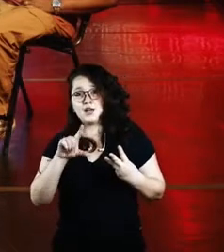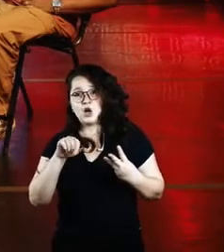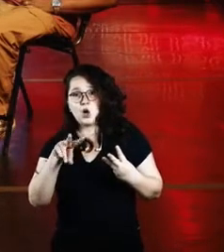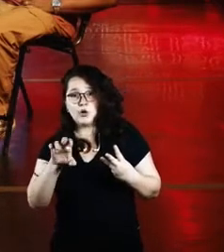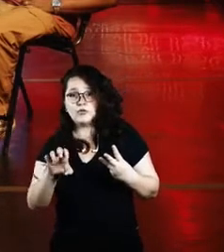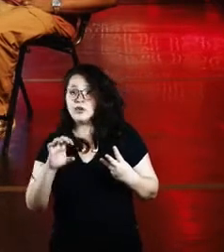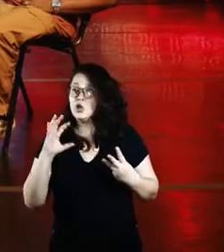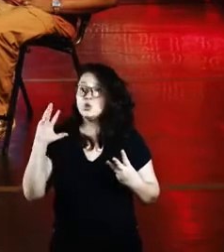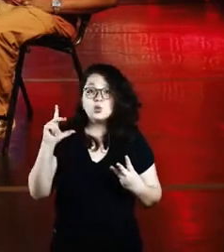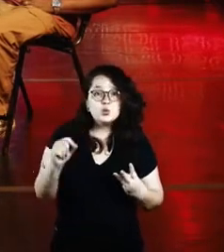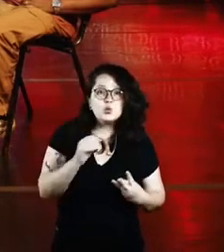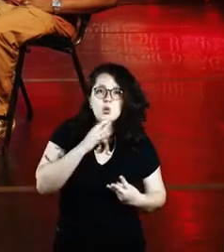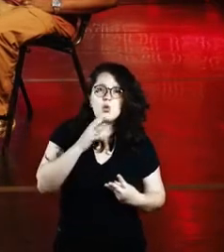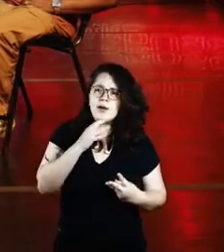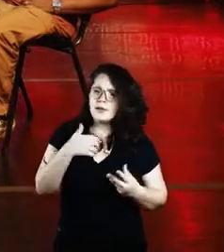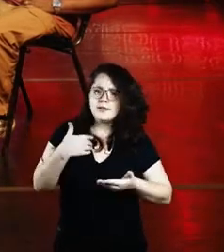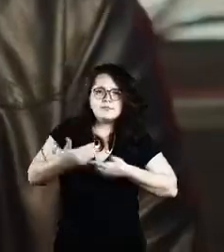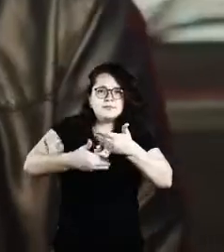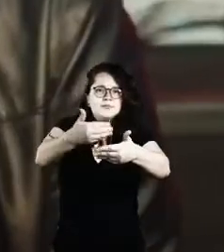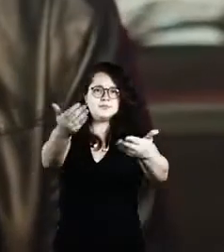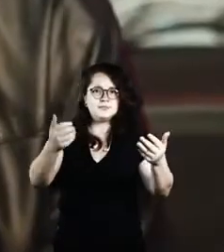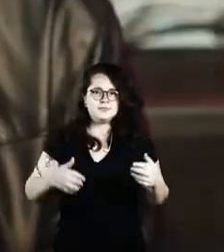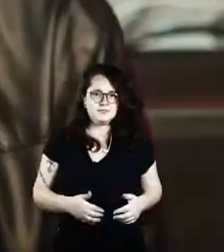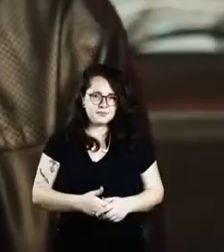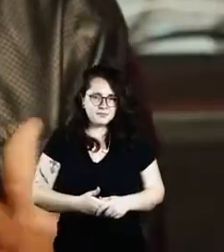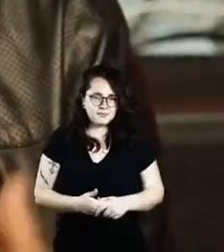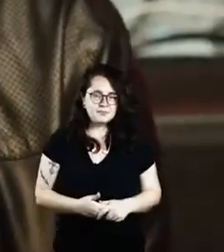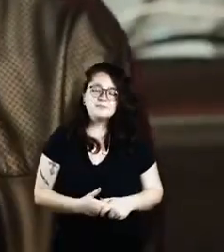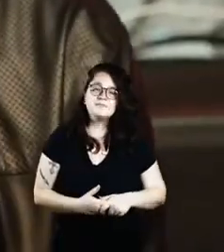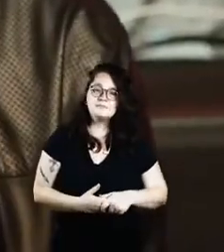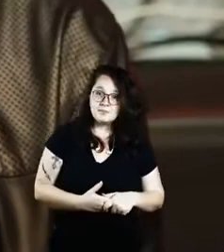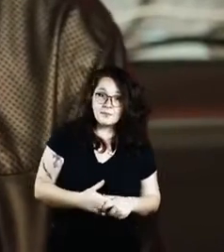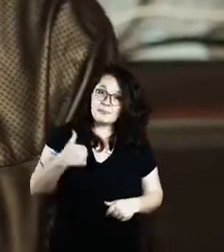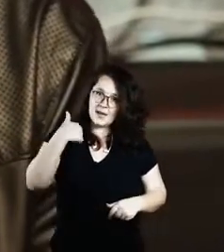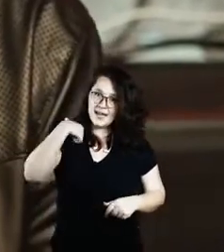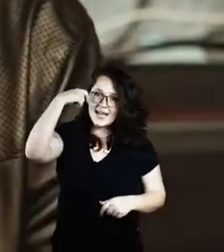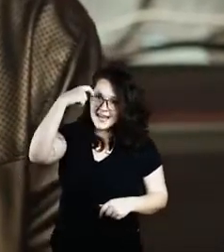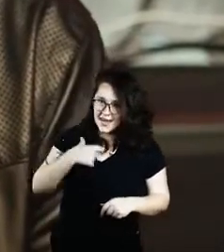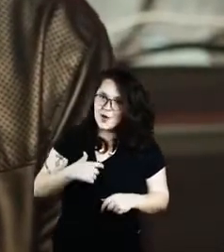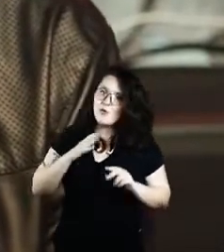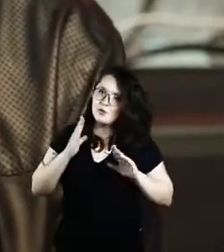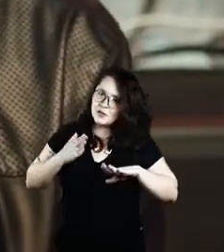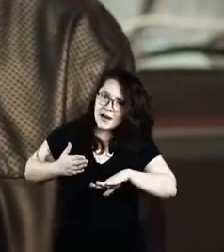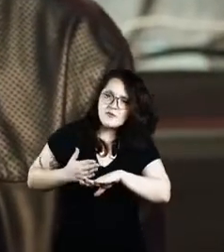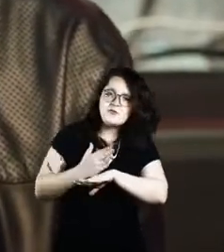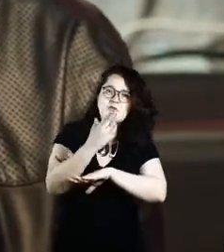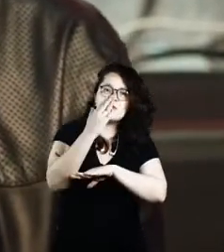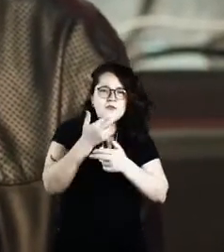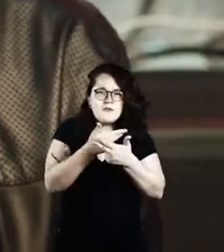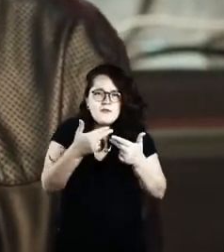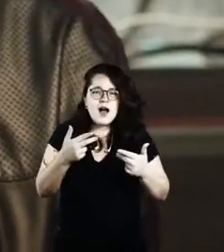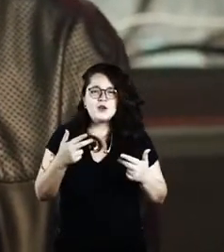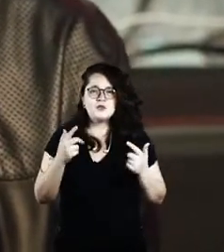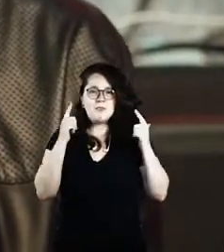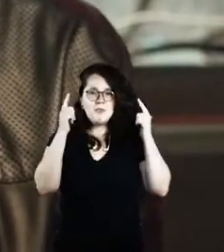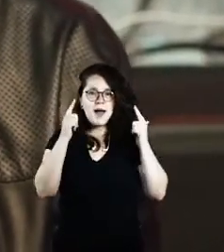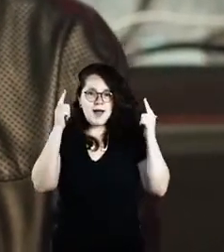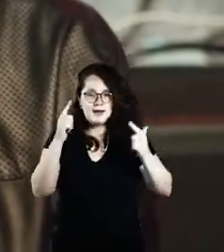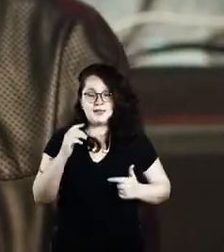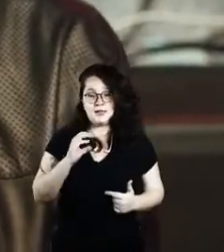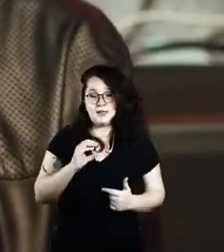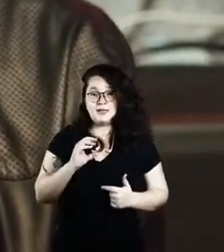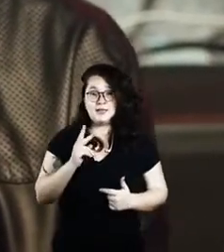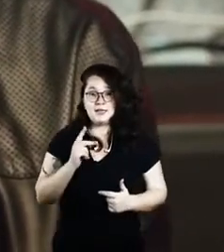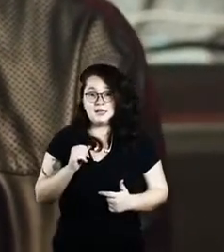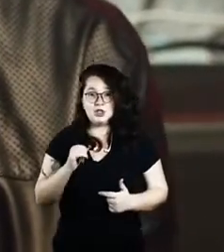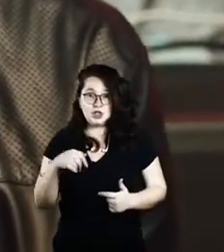afora. Eu tive a oportunidade de ir em vários bares da Chic Show, né? E eu sempre escutava que a Chic Show